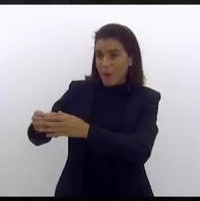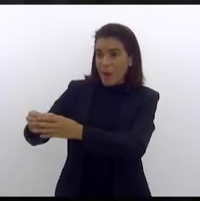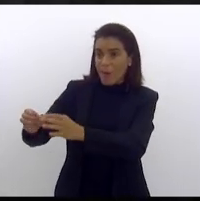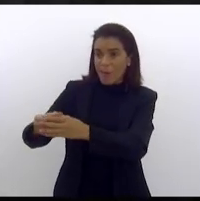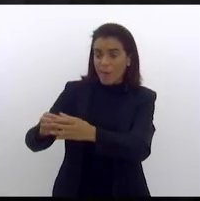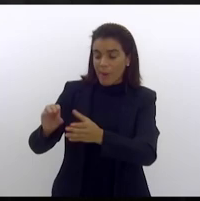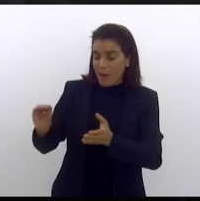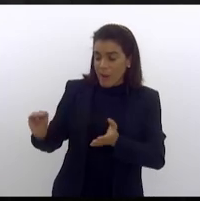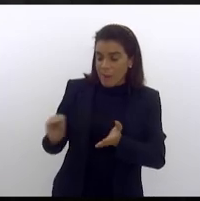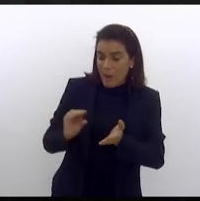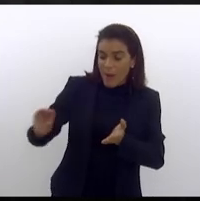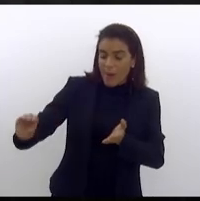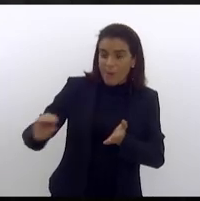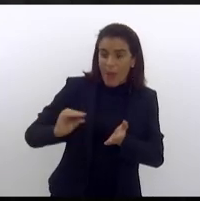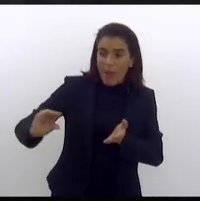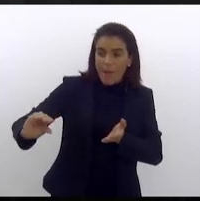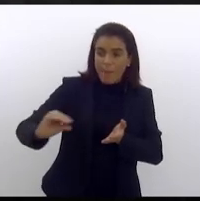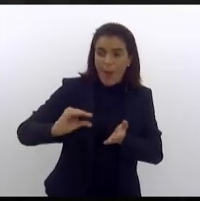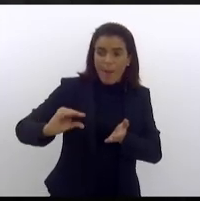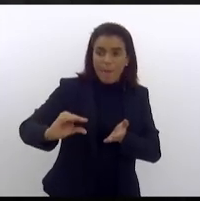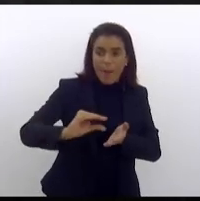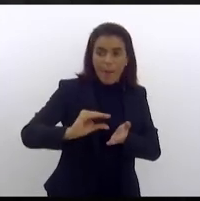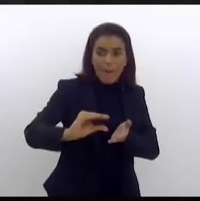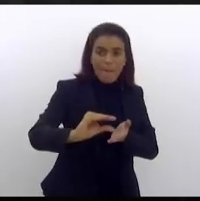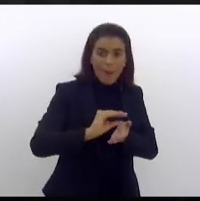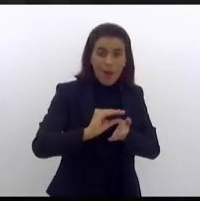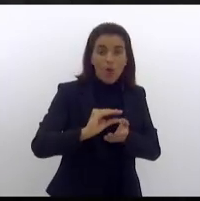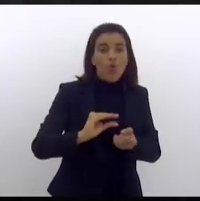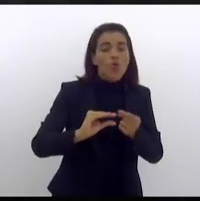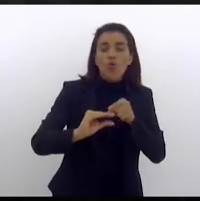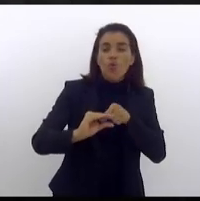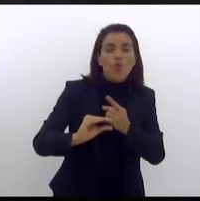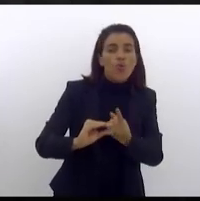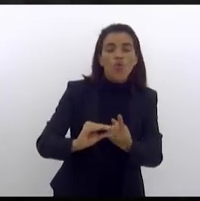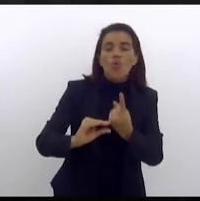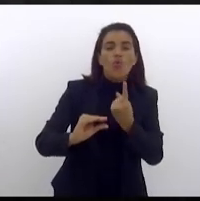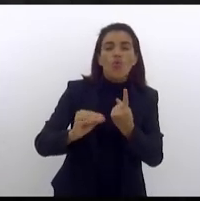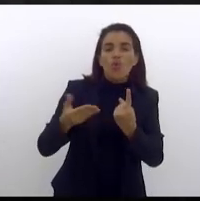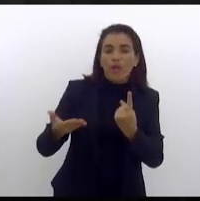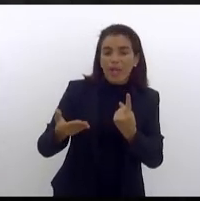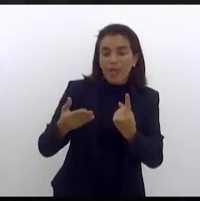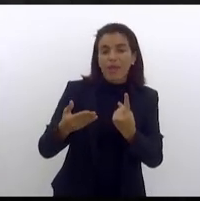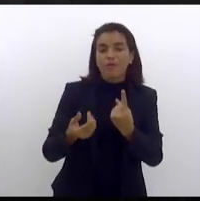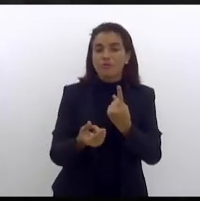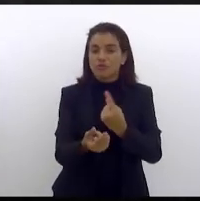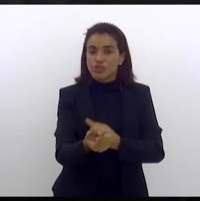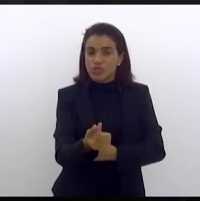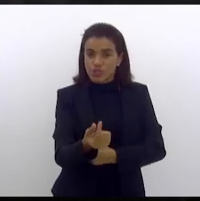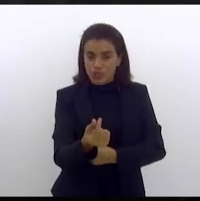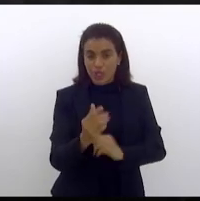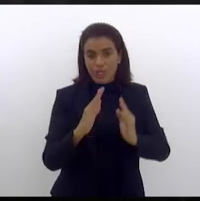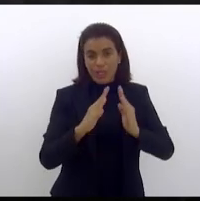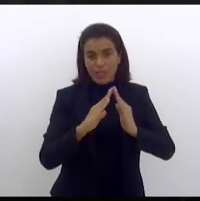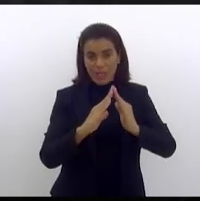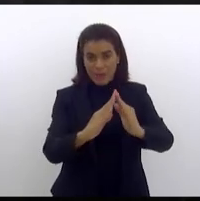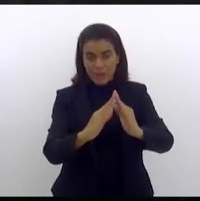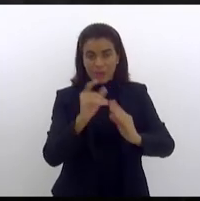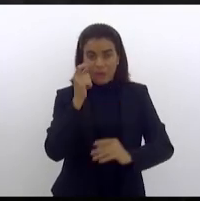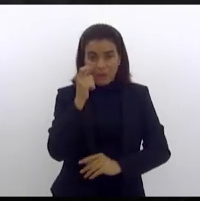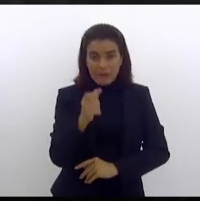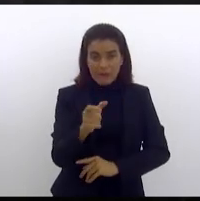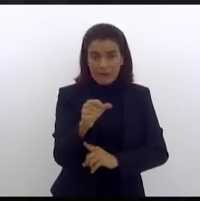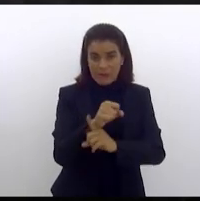de no Fundos sendo um deles o fundo Estadual de habitação de interesse